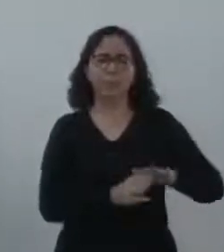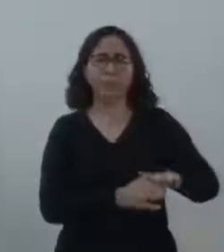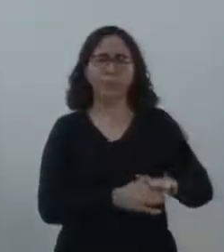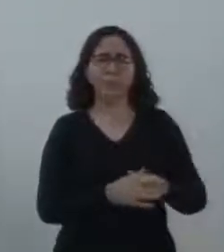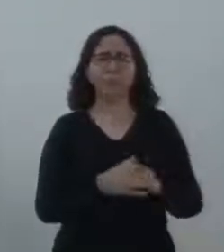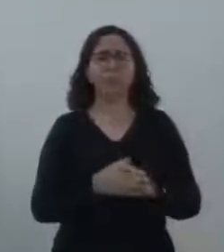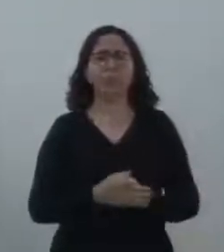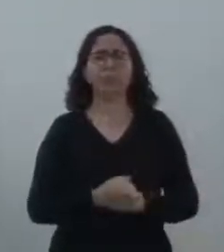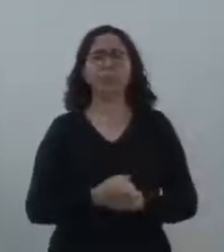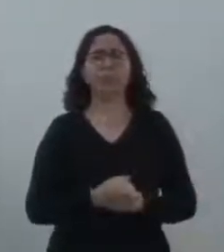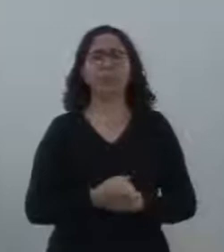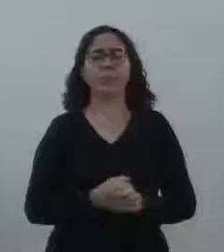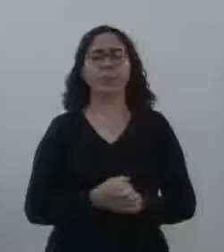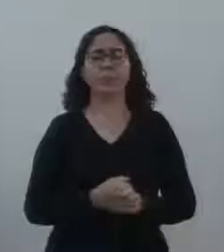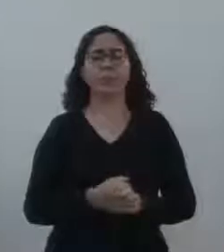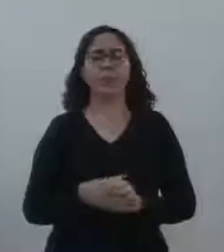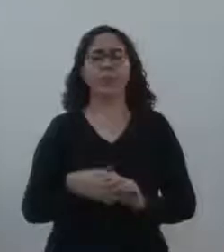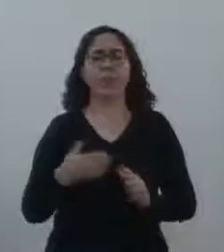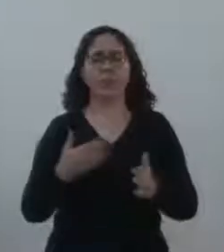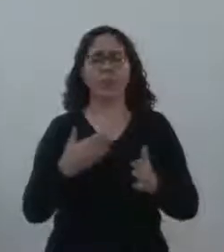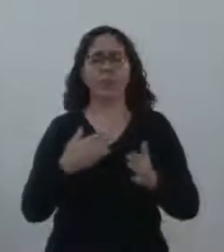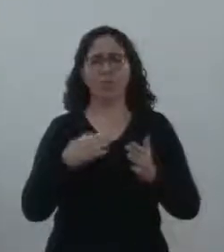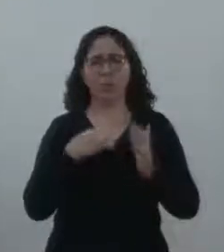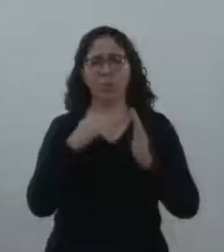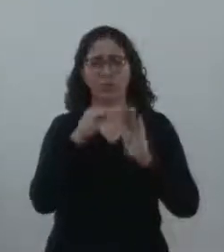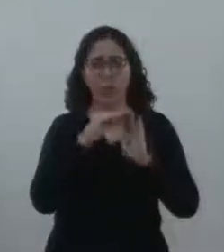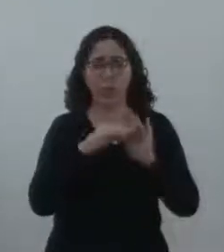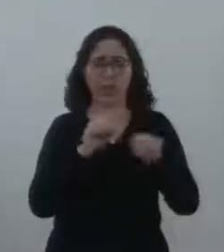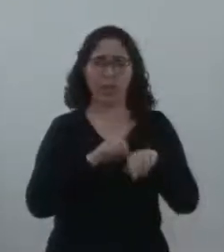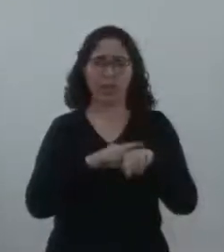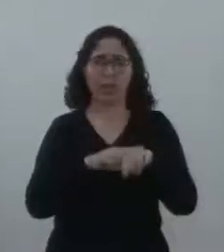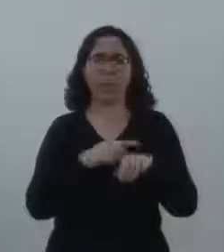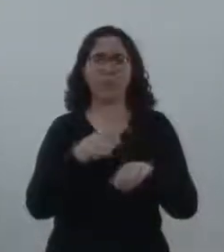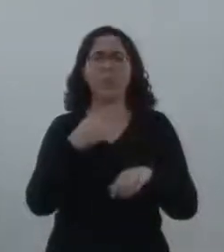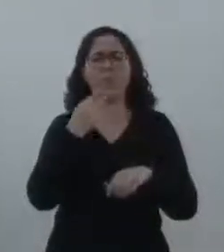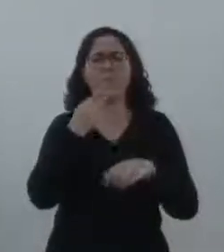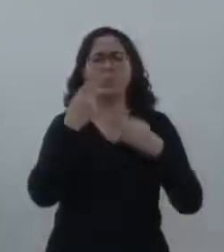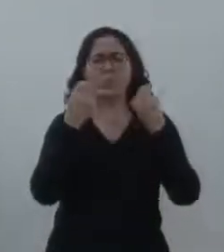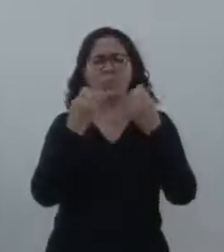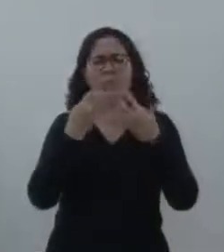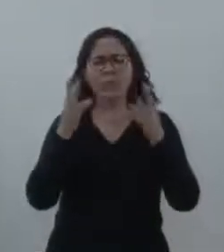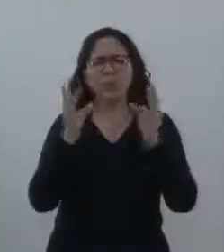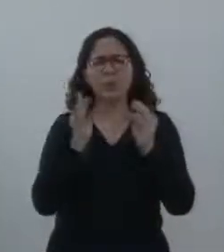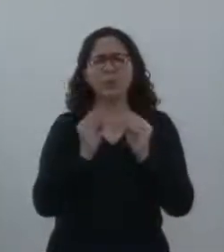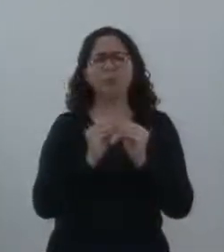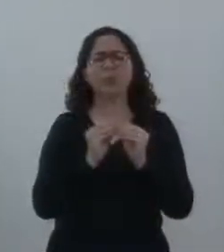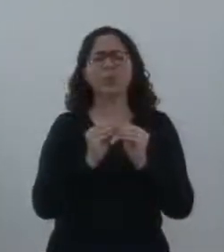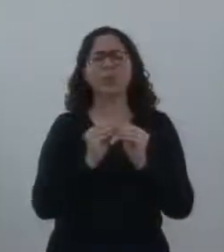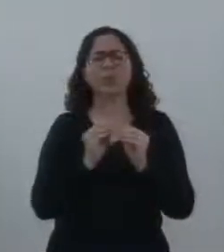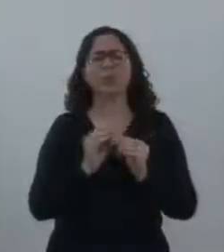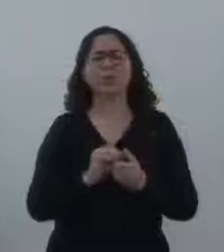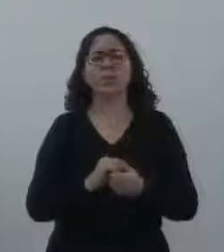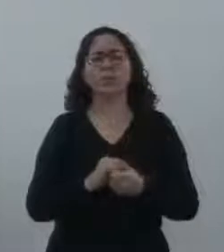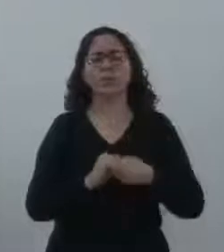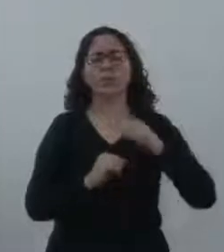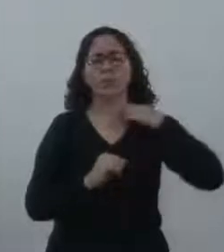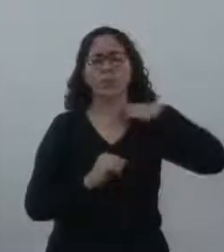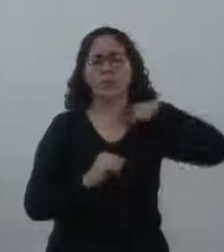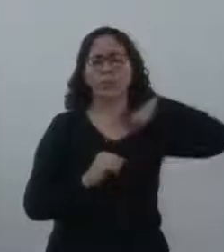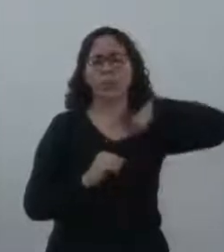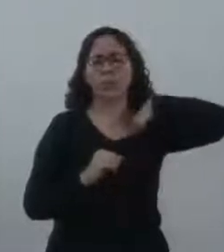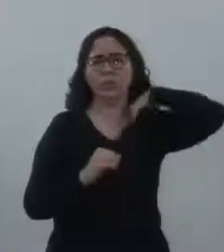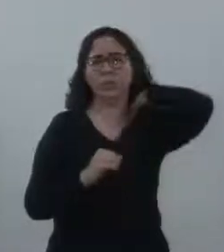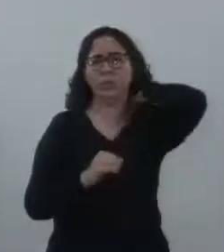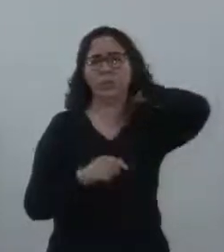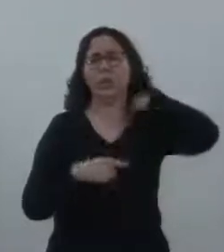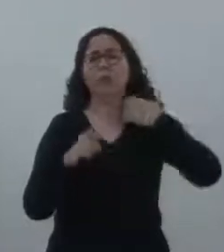quero falar, eu vou trocar a ordem aqui para dar tempo, eu quero falar um pouquinho, comentar sobre o que o